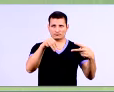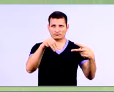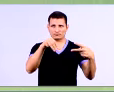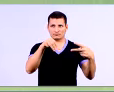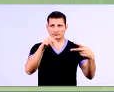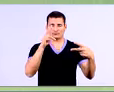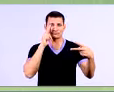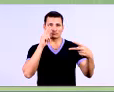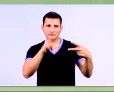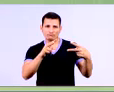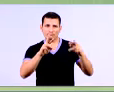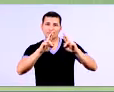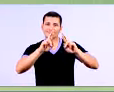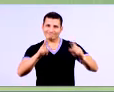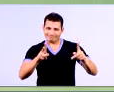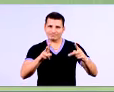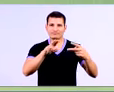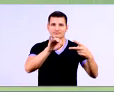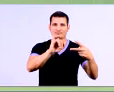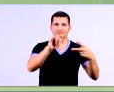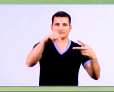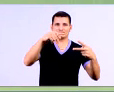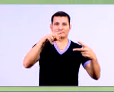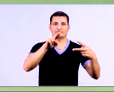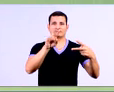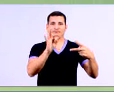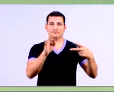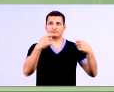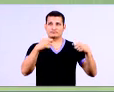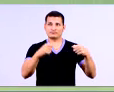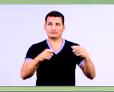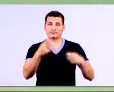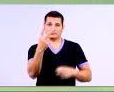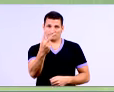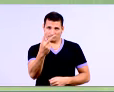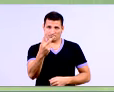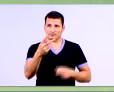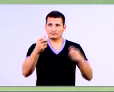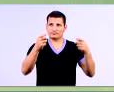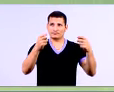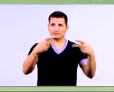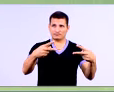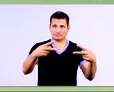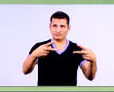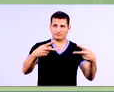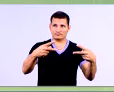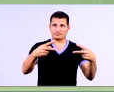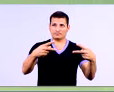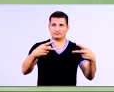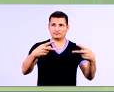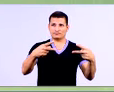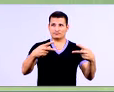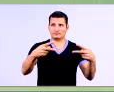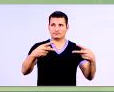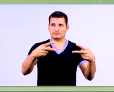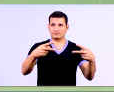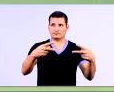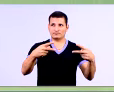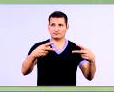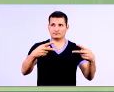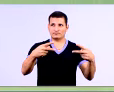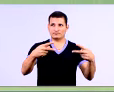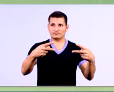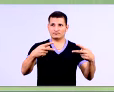Observe que, diferente do input, a tag form precisa de duas tags para ser fechadas. Uma ela abre e a outra